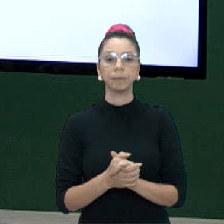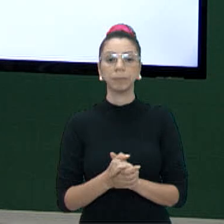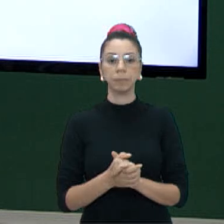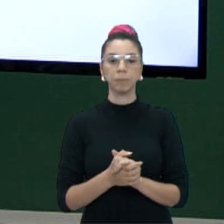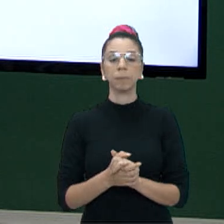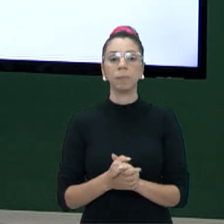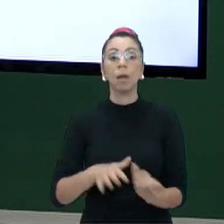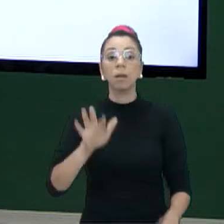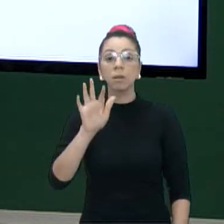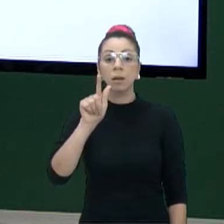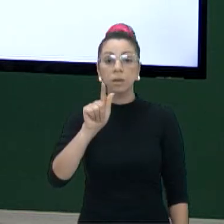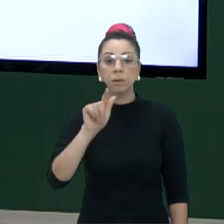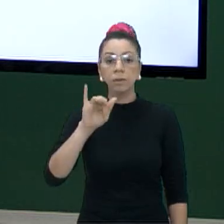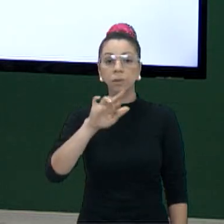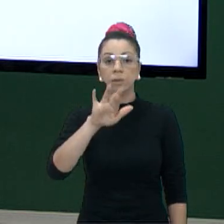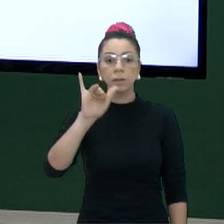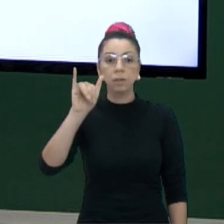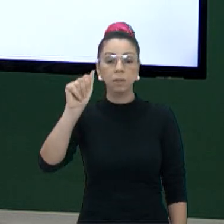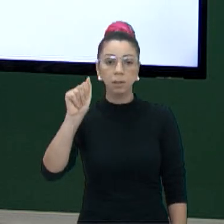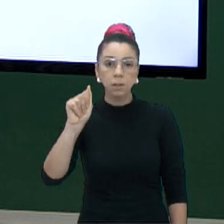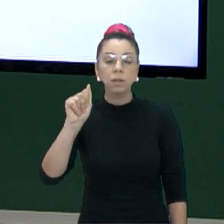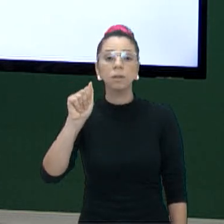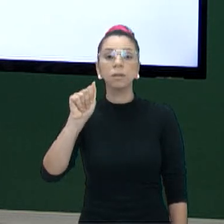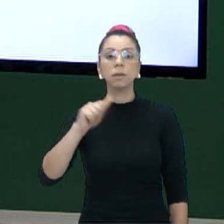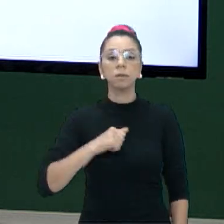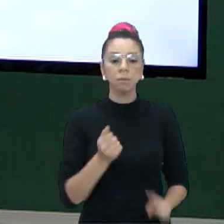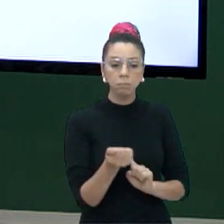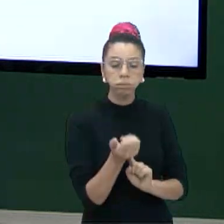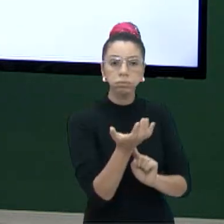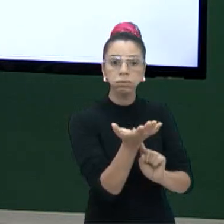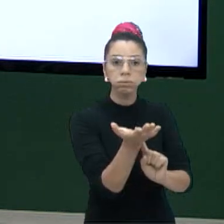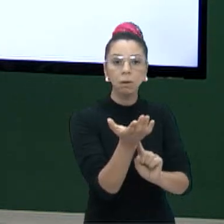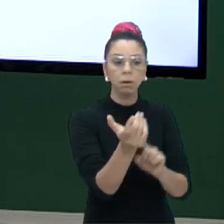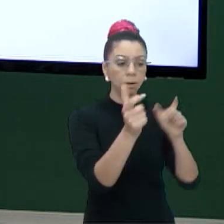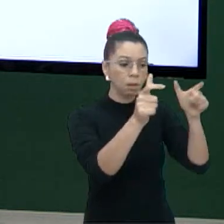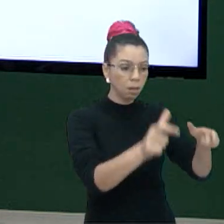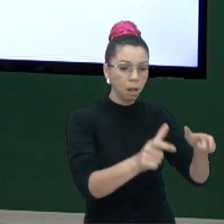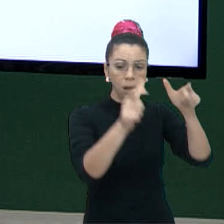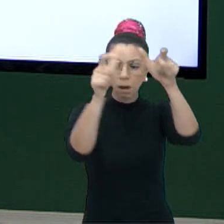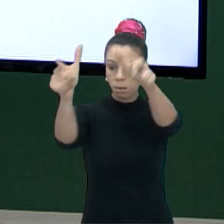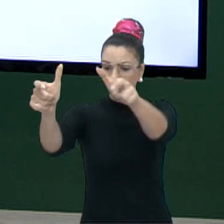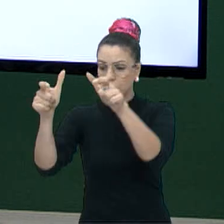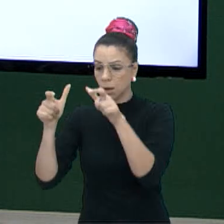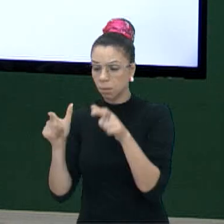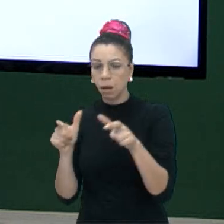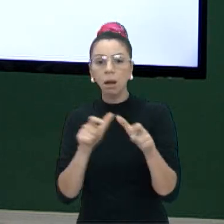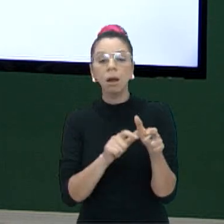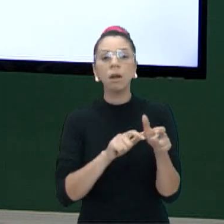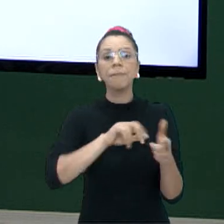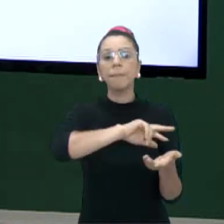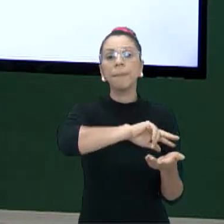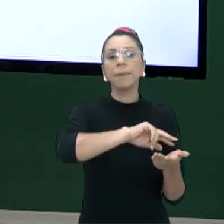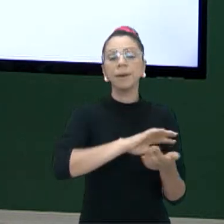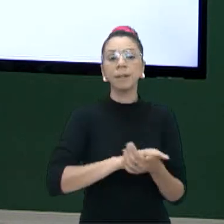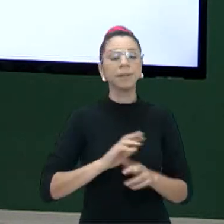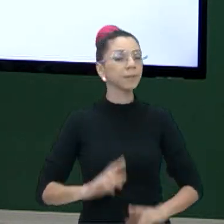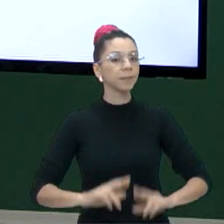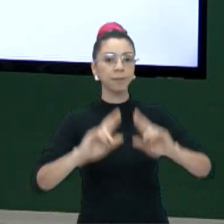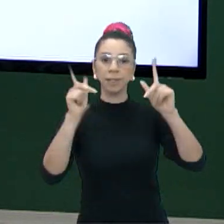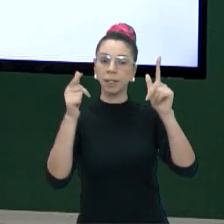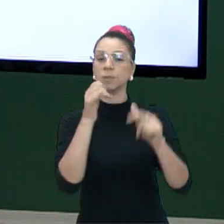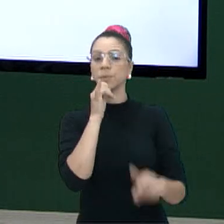loucura para nós brasileiros, essas gírias vão mudar às vezes de região para região. Na região sul você tem um jeitão de